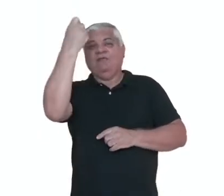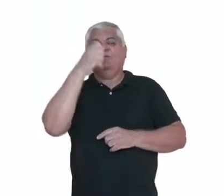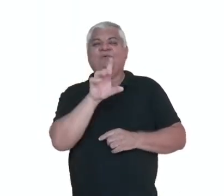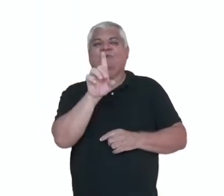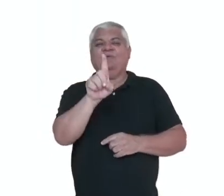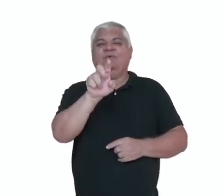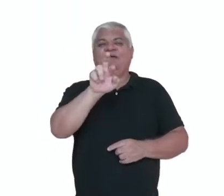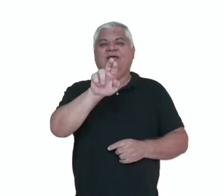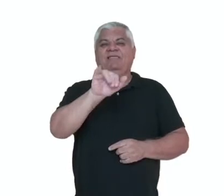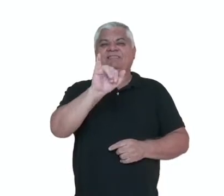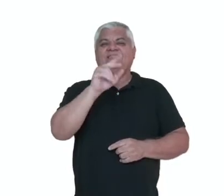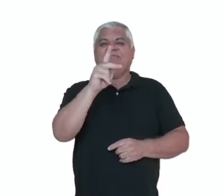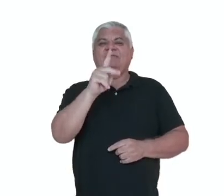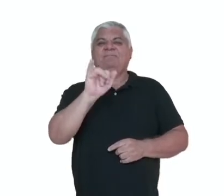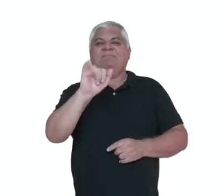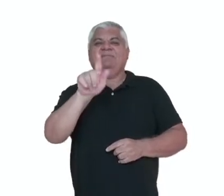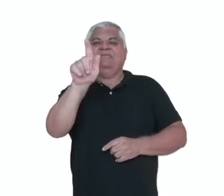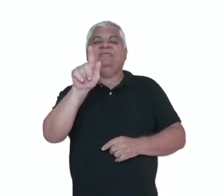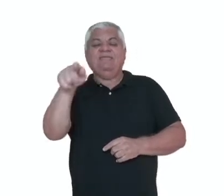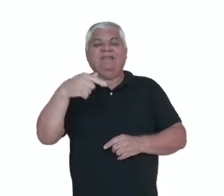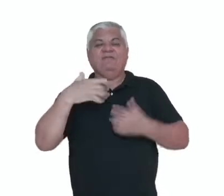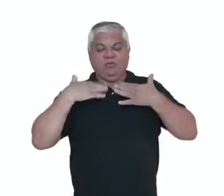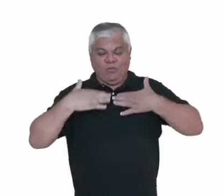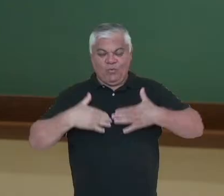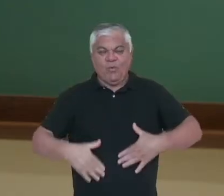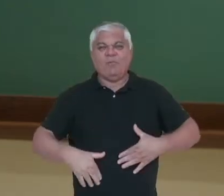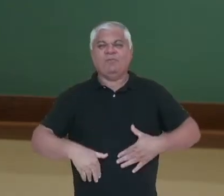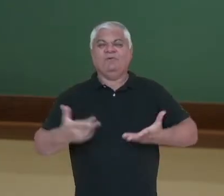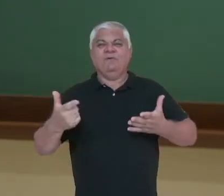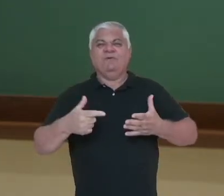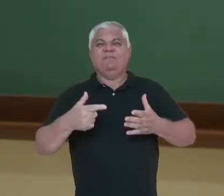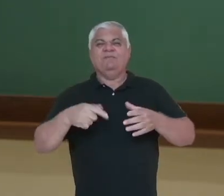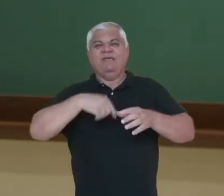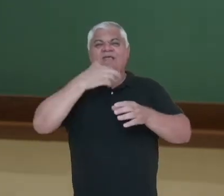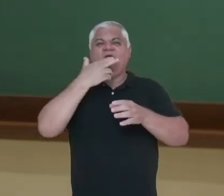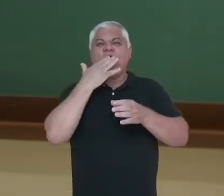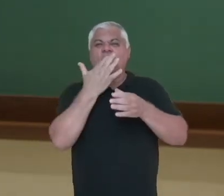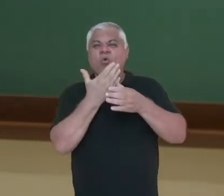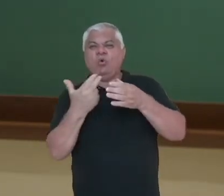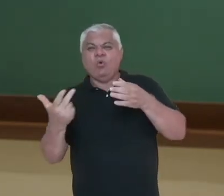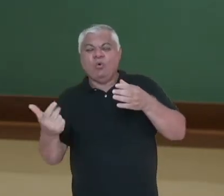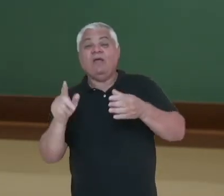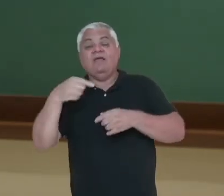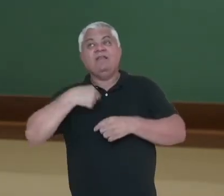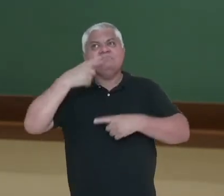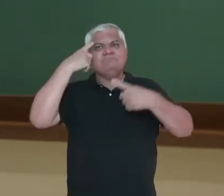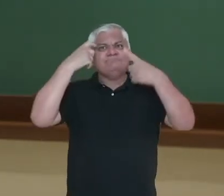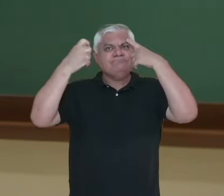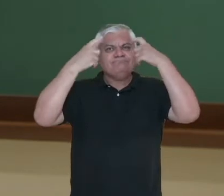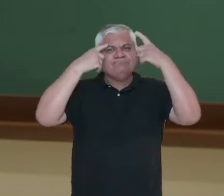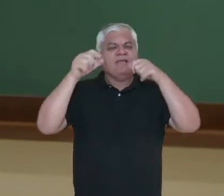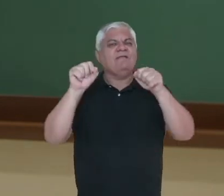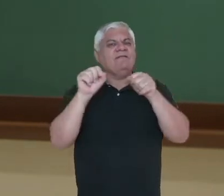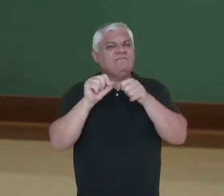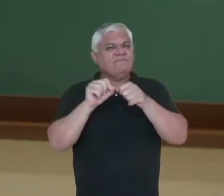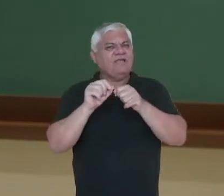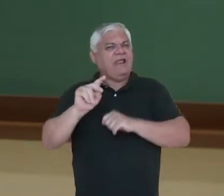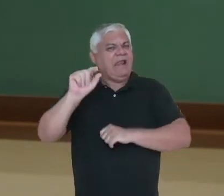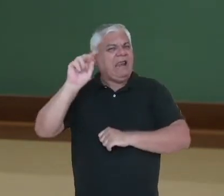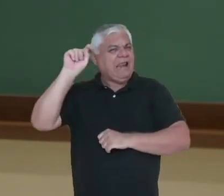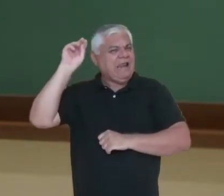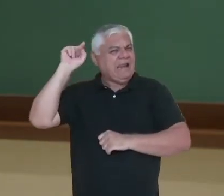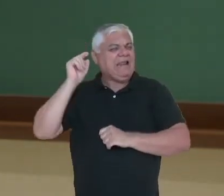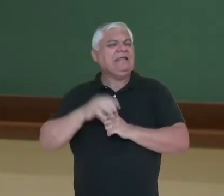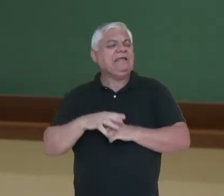como relação gestual e corporal com as tintas e pincéis. Lembrando que o dripping foi inventado lá no surrealismo pelo Max Ernst, que era uma